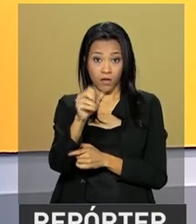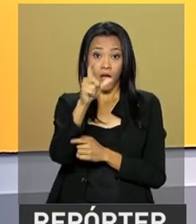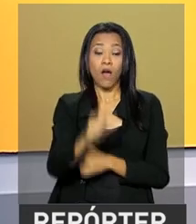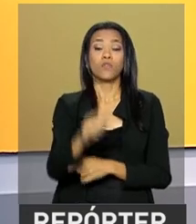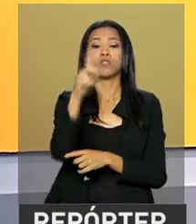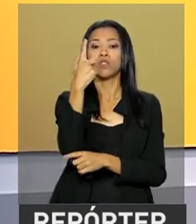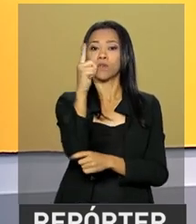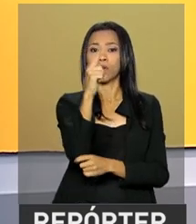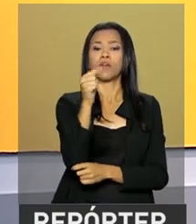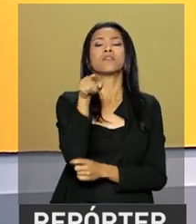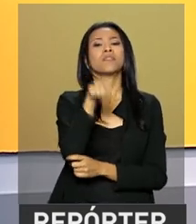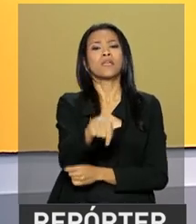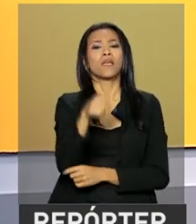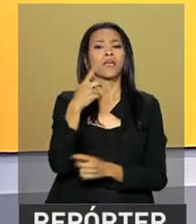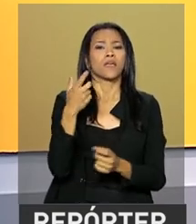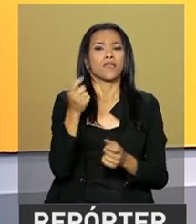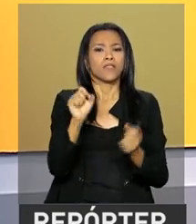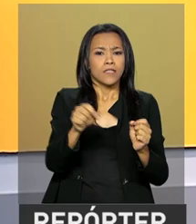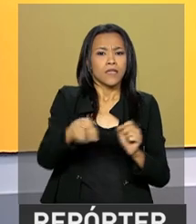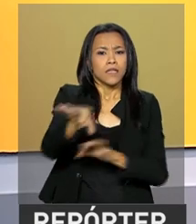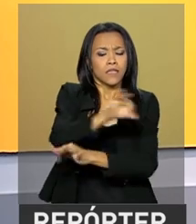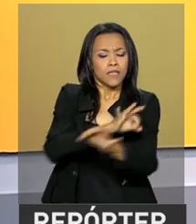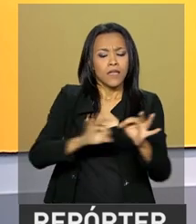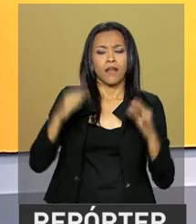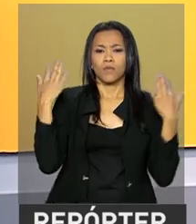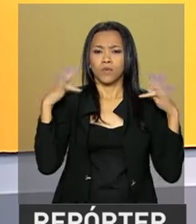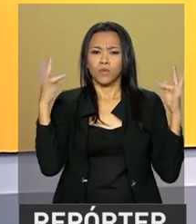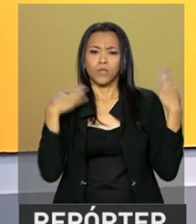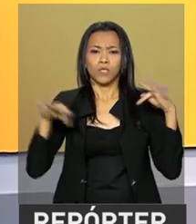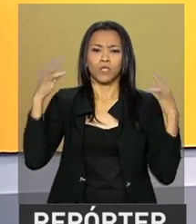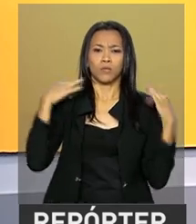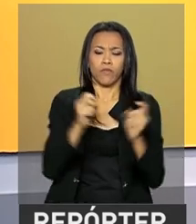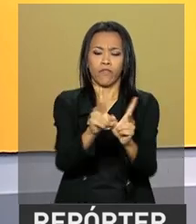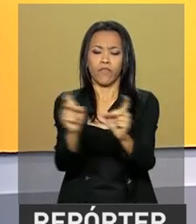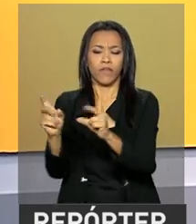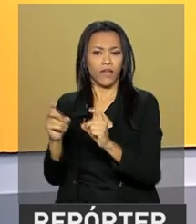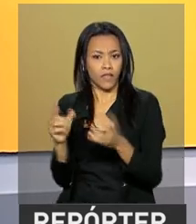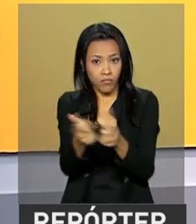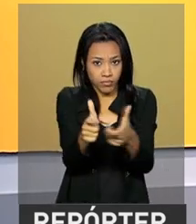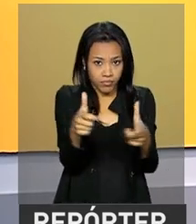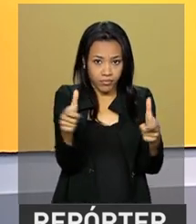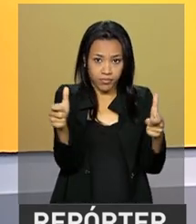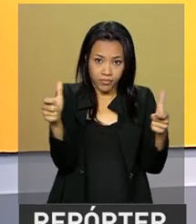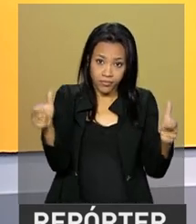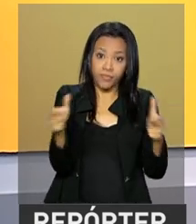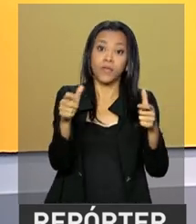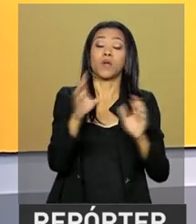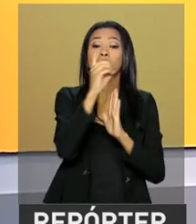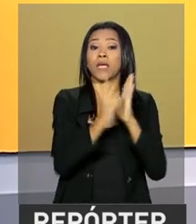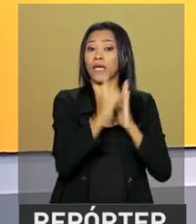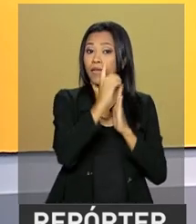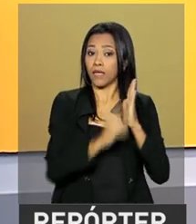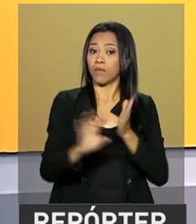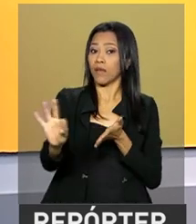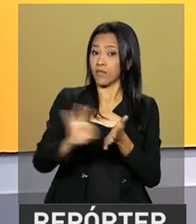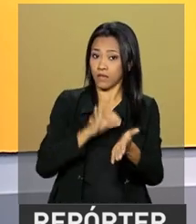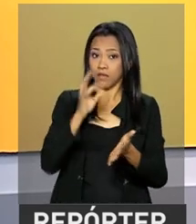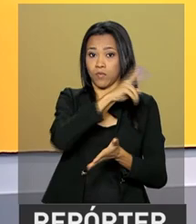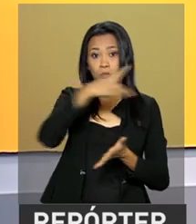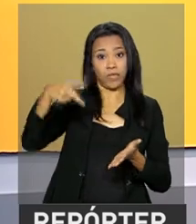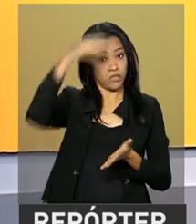expectativa é que o mercado em torno do ecoturismo cresça ainda mais. Um decreto assinado pelo presidente Michel